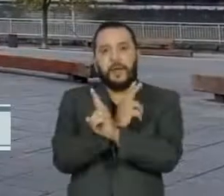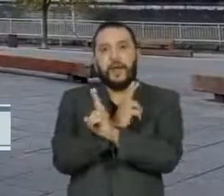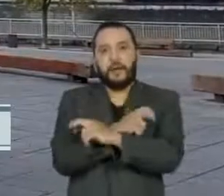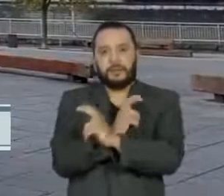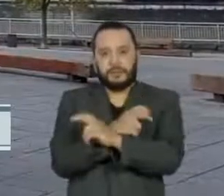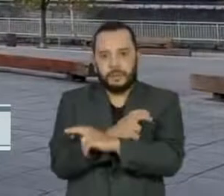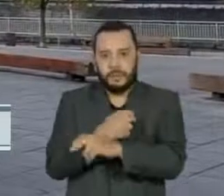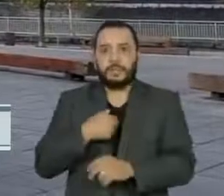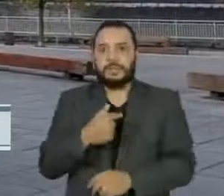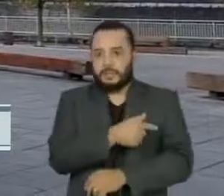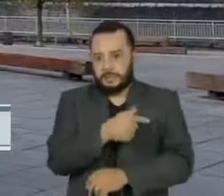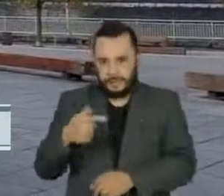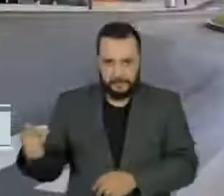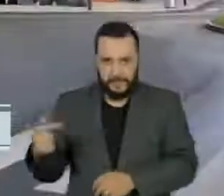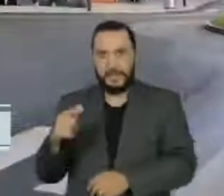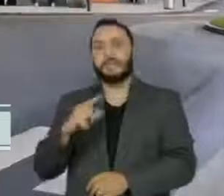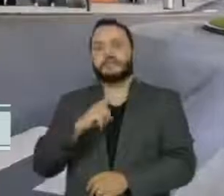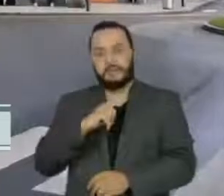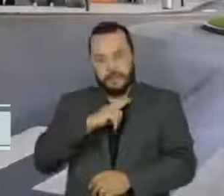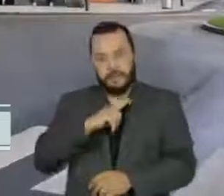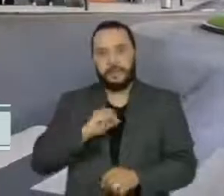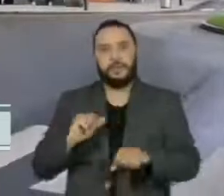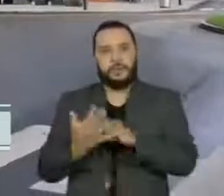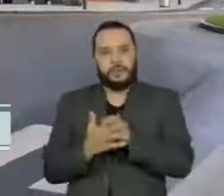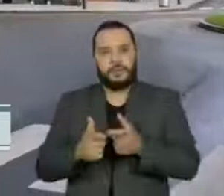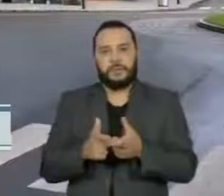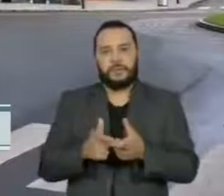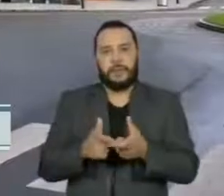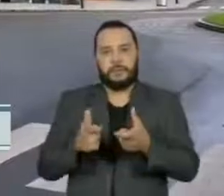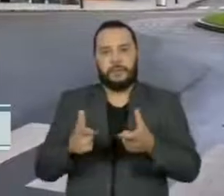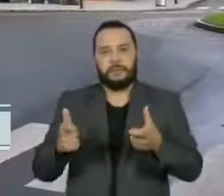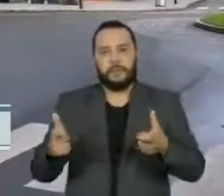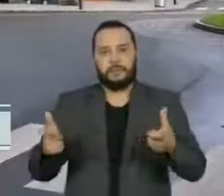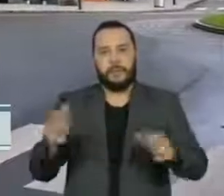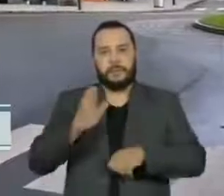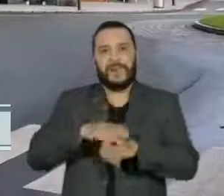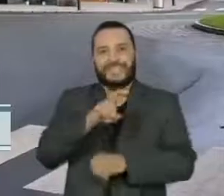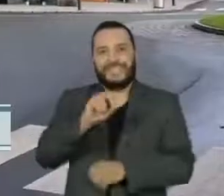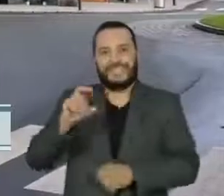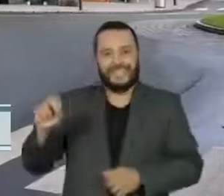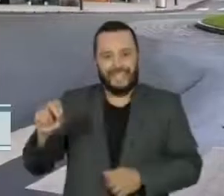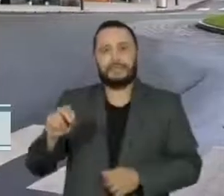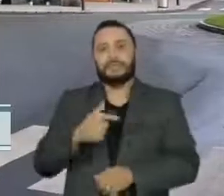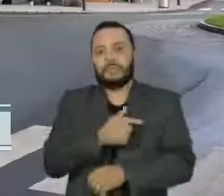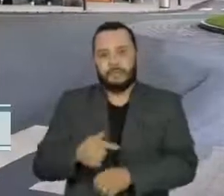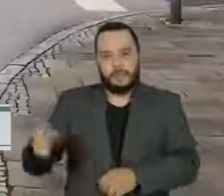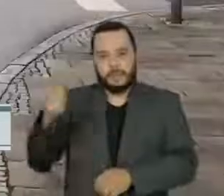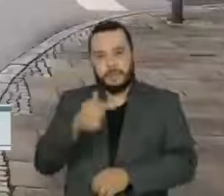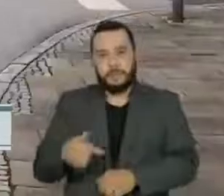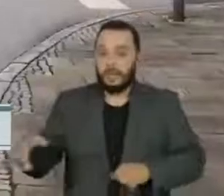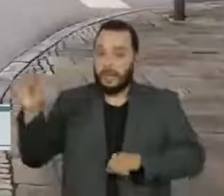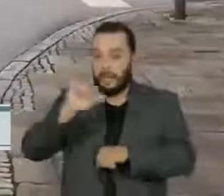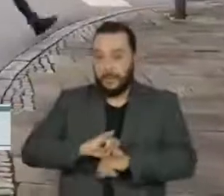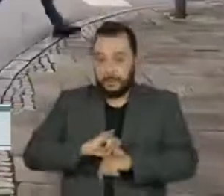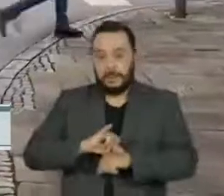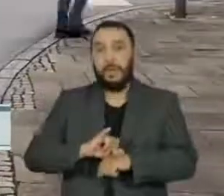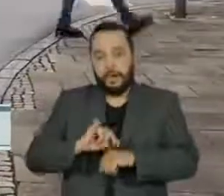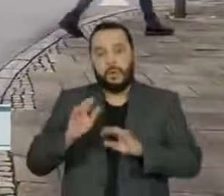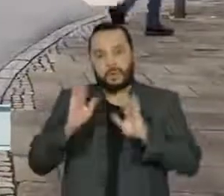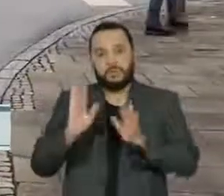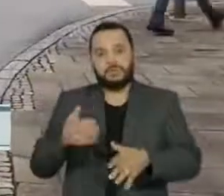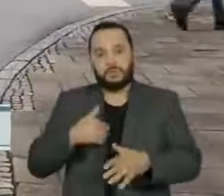cada semana mais de 500 novos casos semanais do novo coronavírus, além da capital, Viena, as